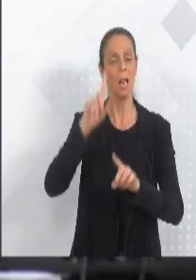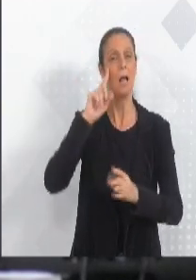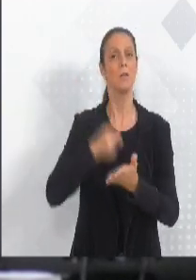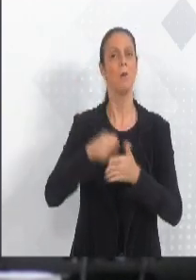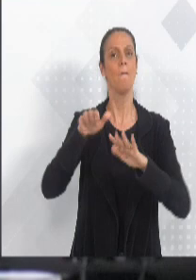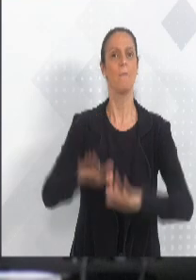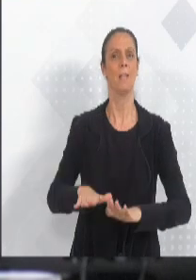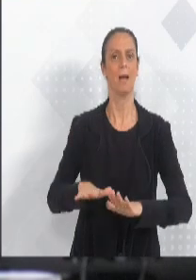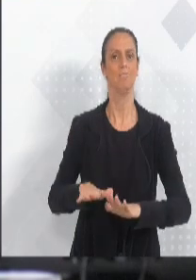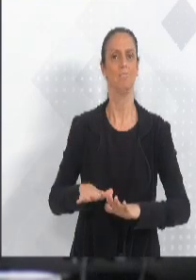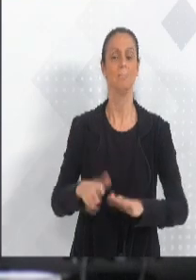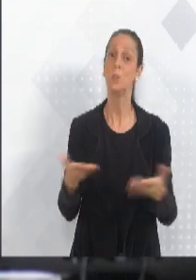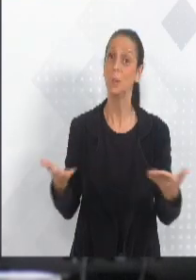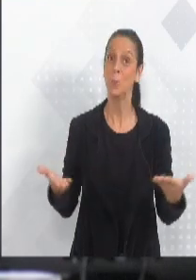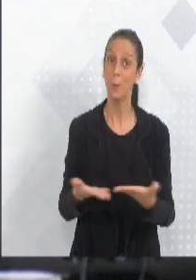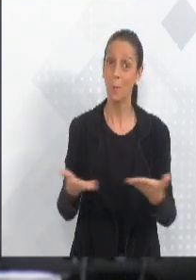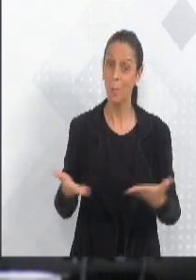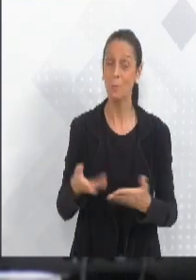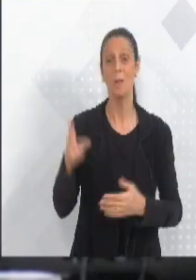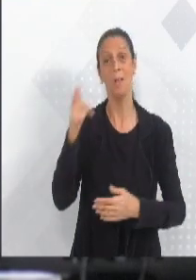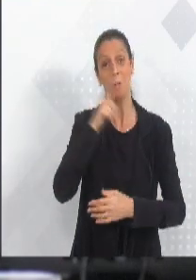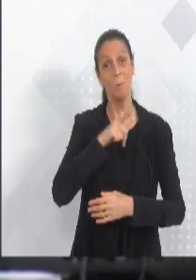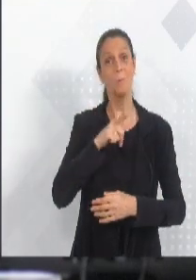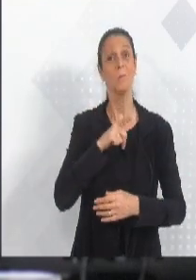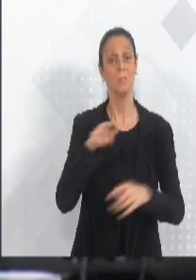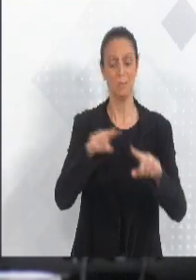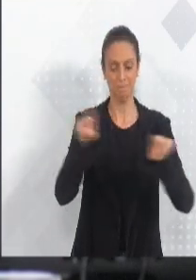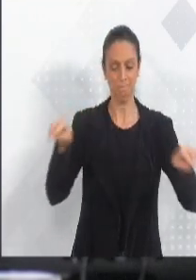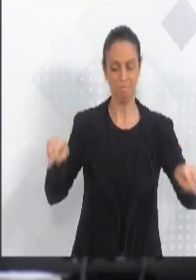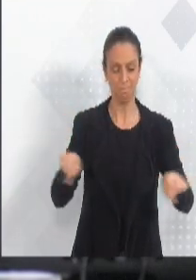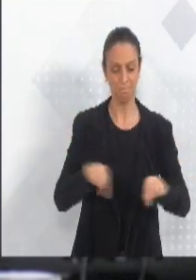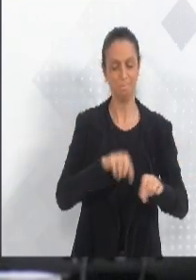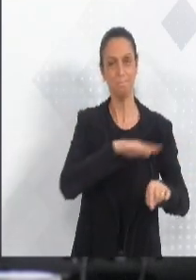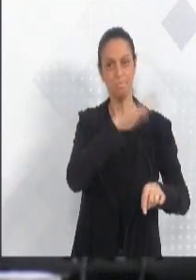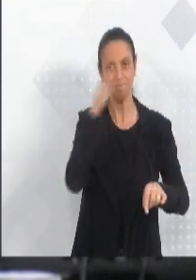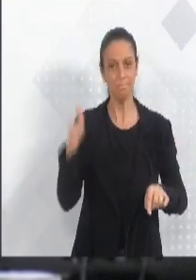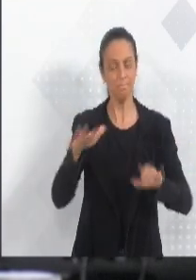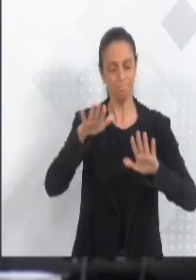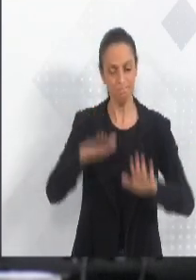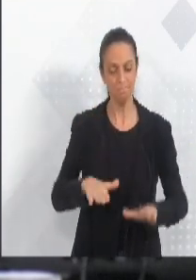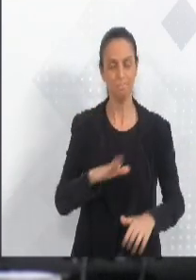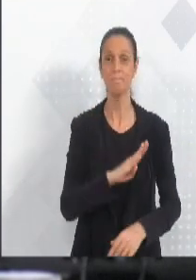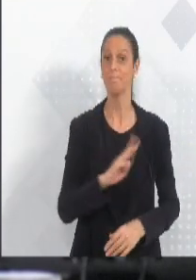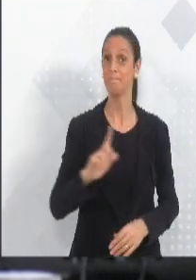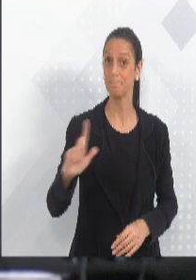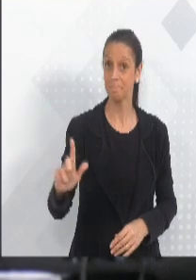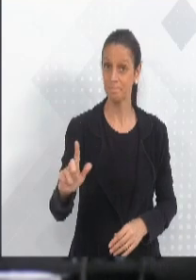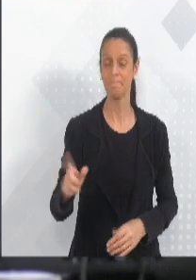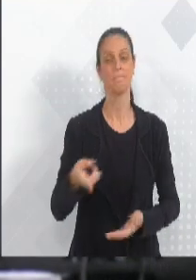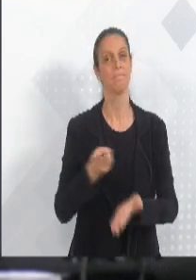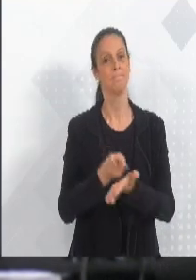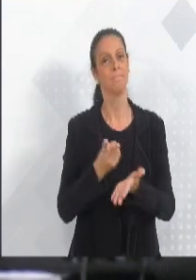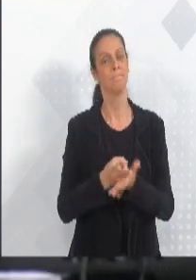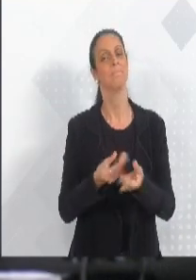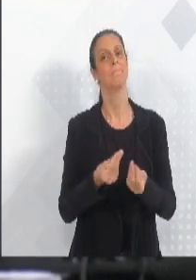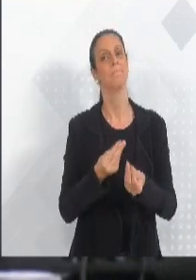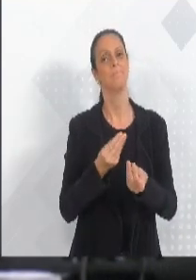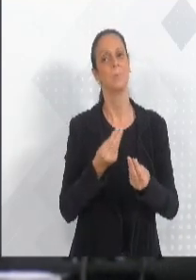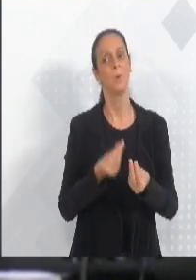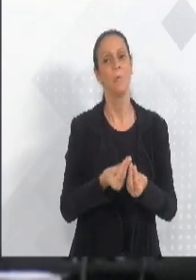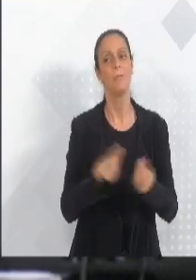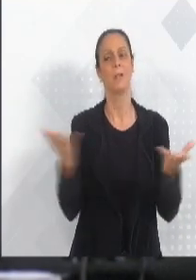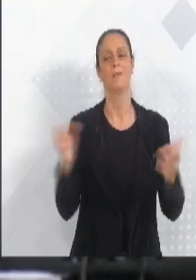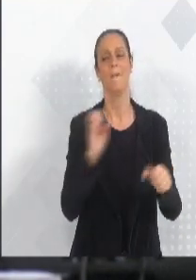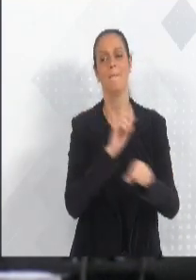pode adquirir aquele golp investimento de mais de 15 milhões para ficar na cidade de Blumenau para continuar a Gerar emprego e vai